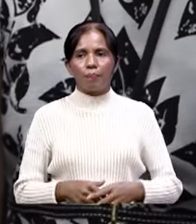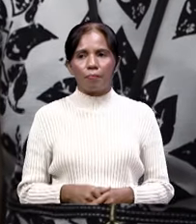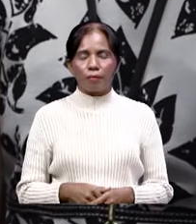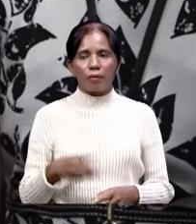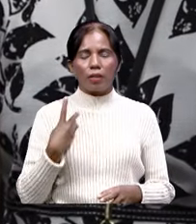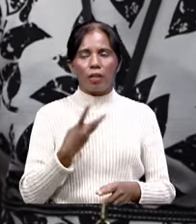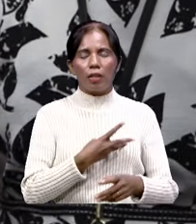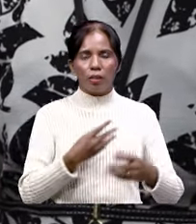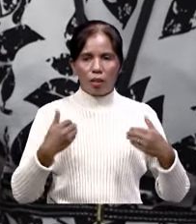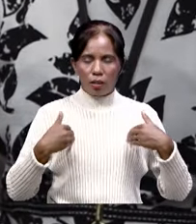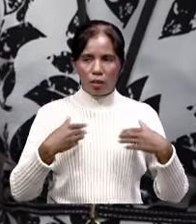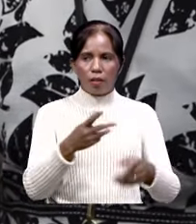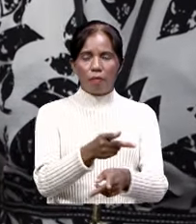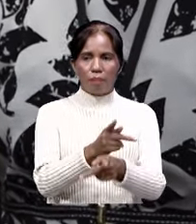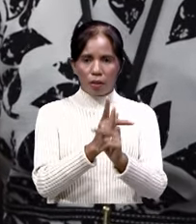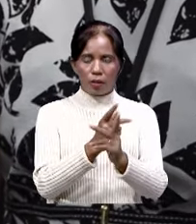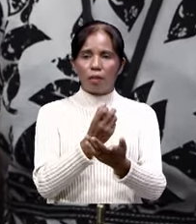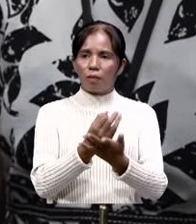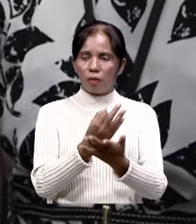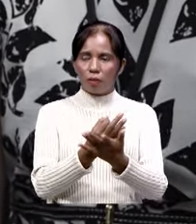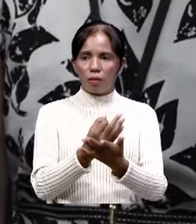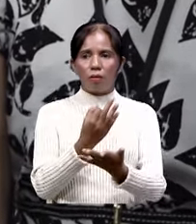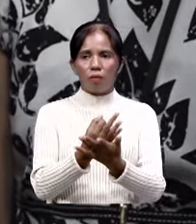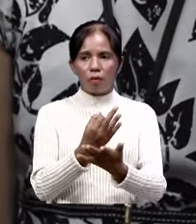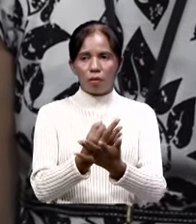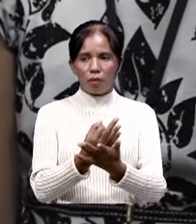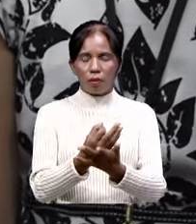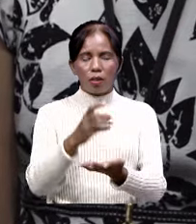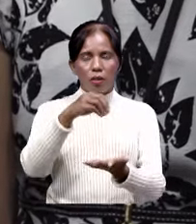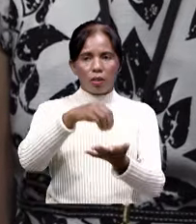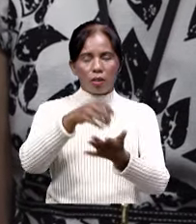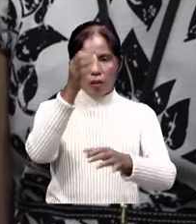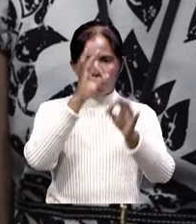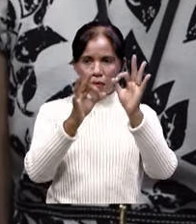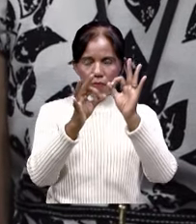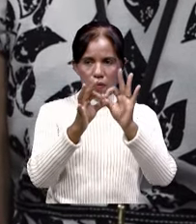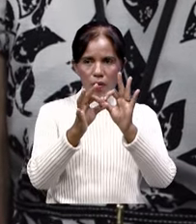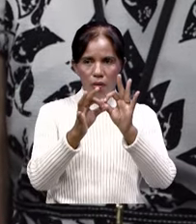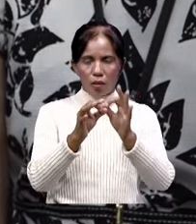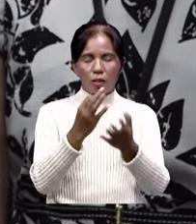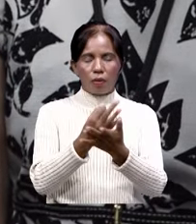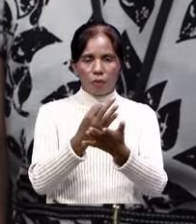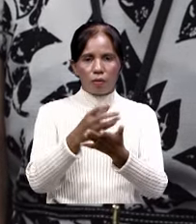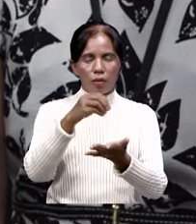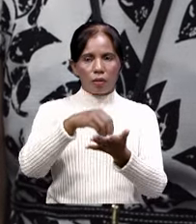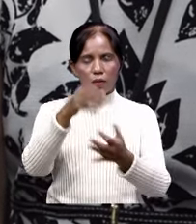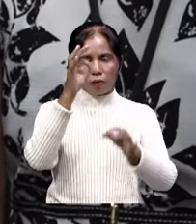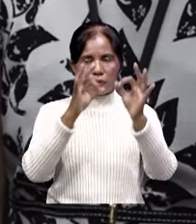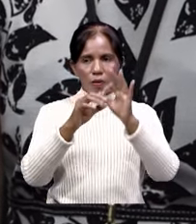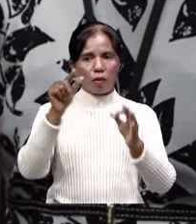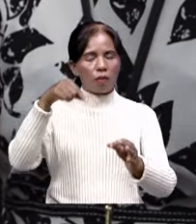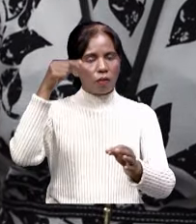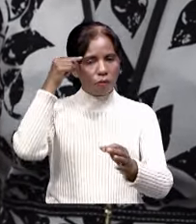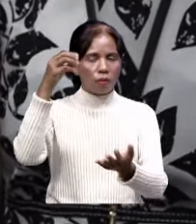ia acredite ia fundo garantia né osan garantia ne be ke governo ta ia